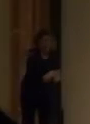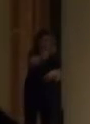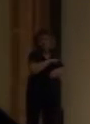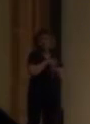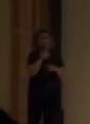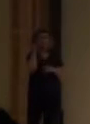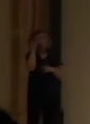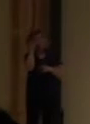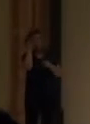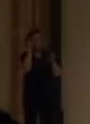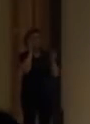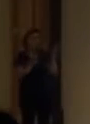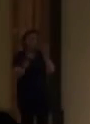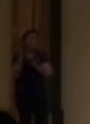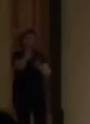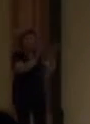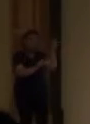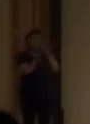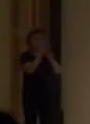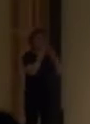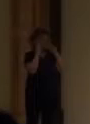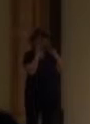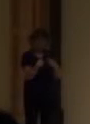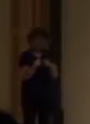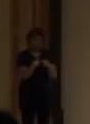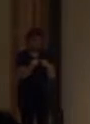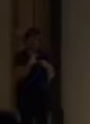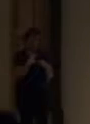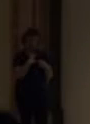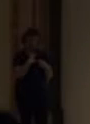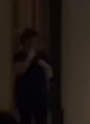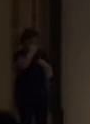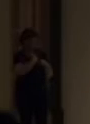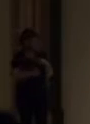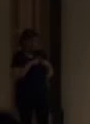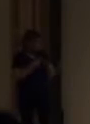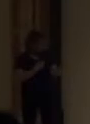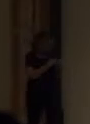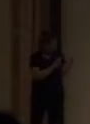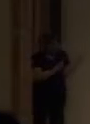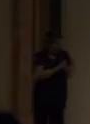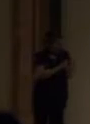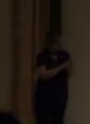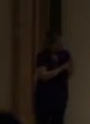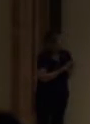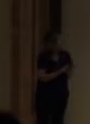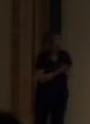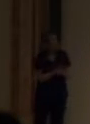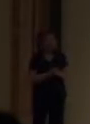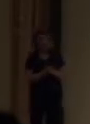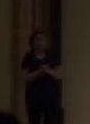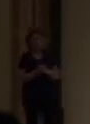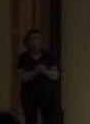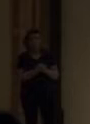na nossa condição de humanidade. Podemos passar para o próximo. Este